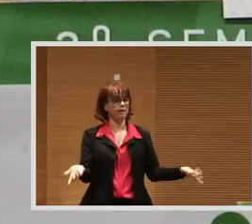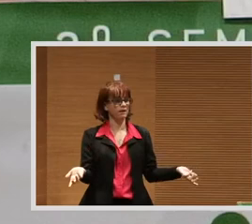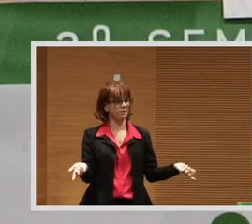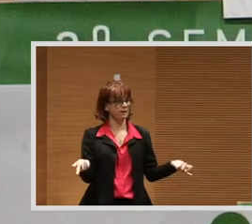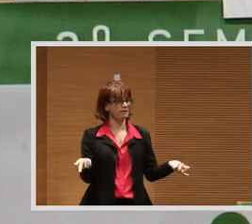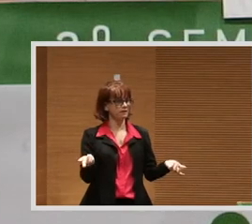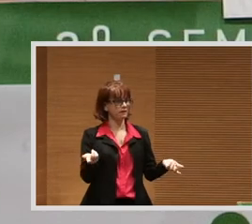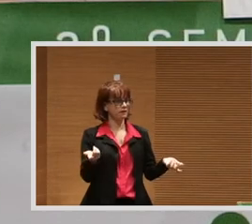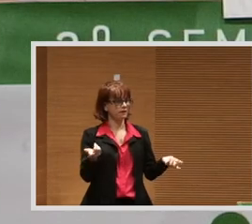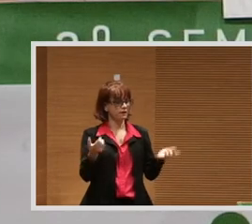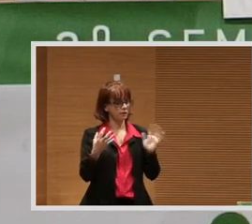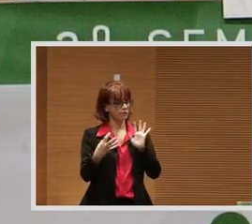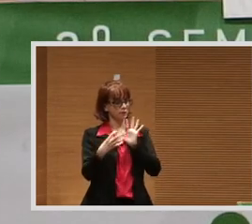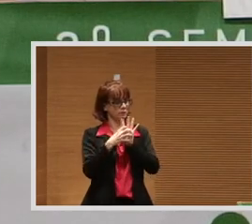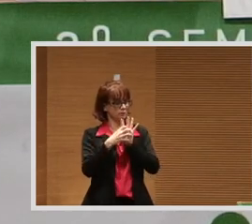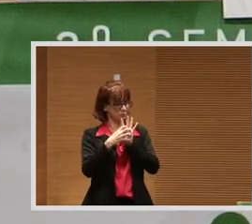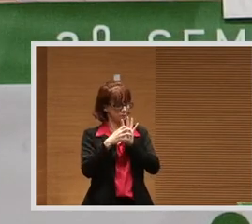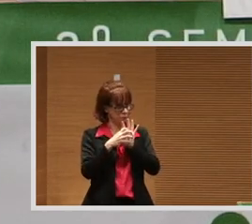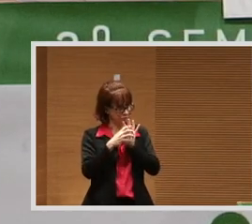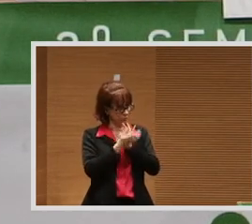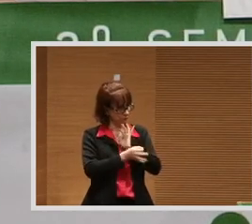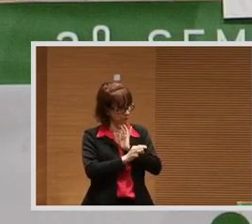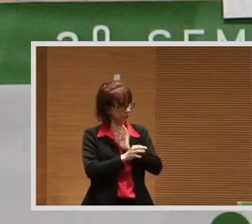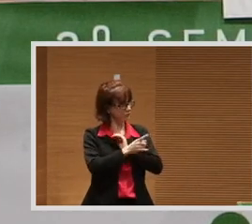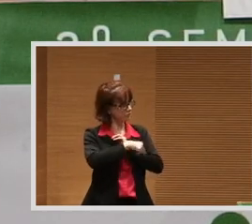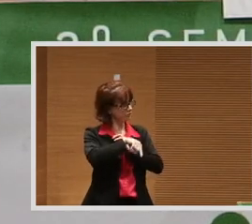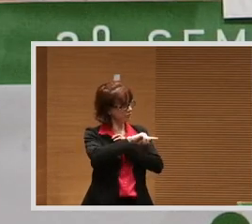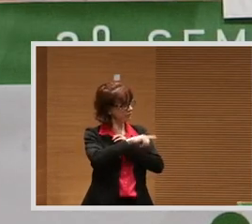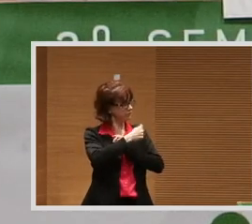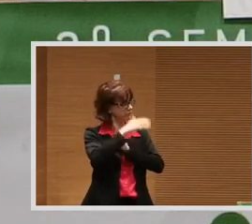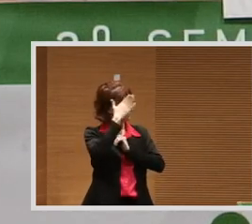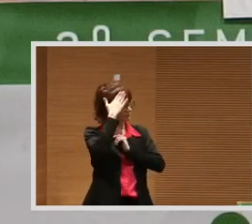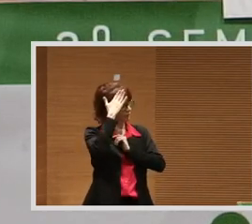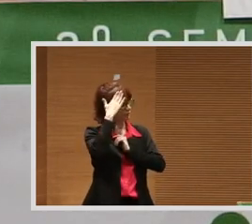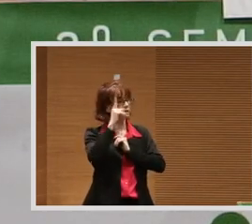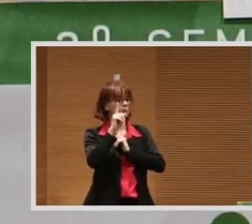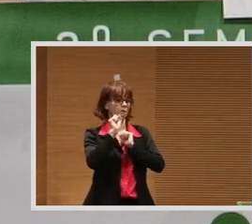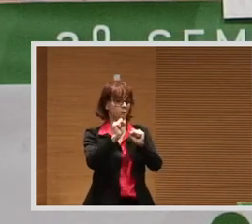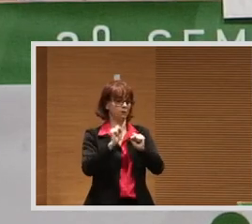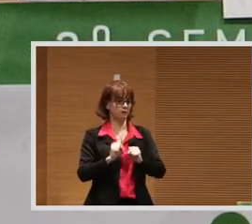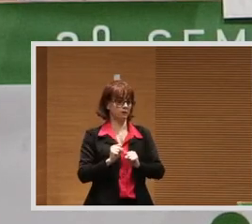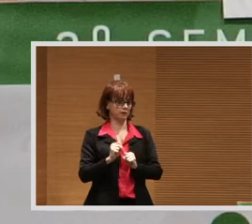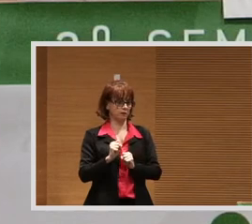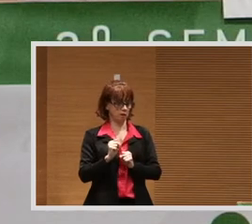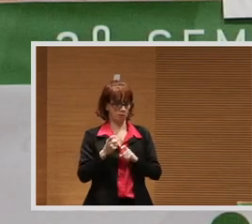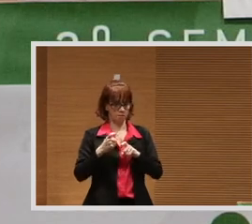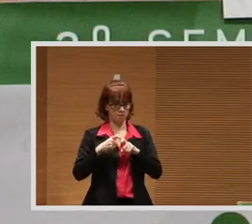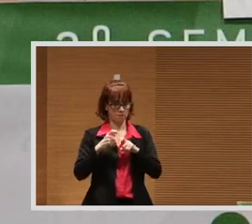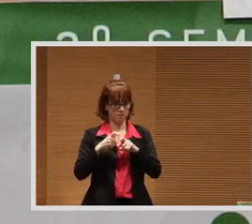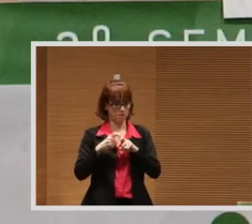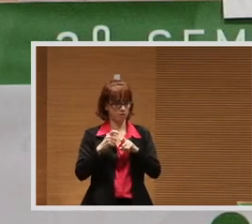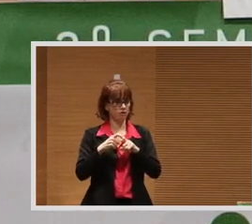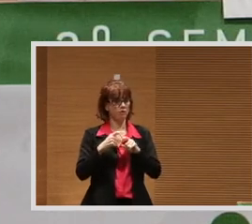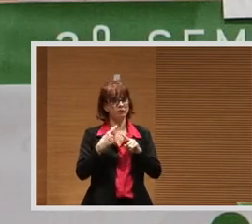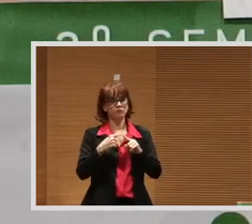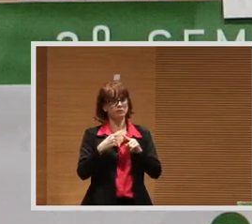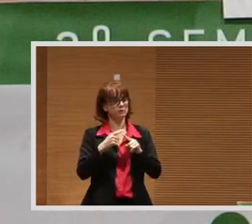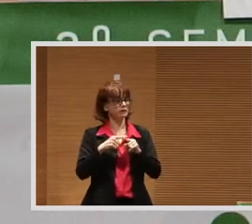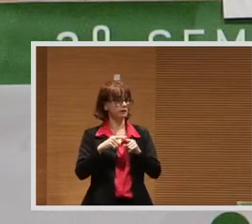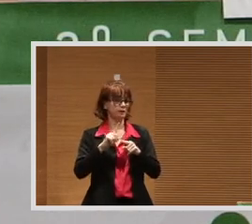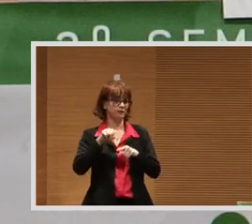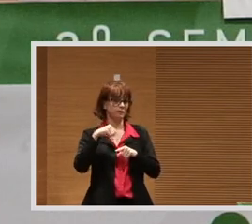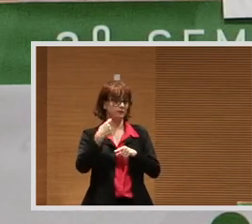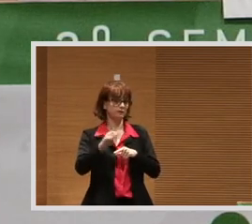É o símbolo, né, que a gente tem que saber, que é o poder médico, né, que se, anos depois vai se manifestar